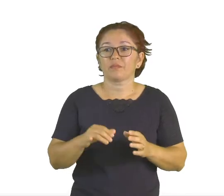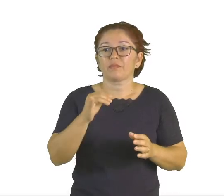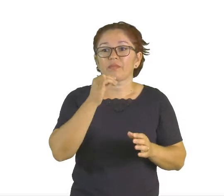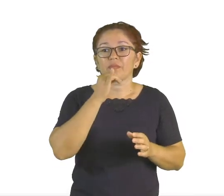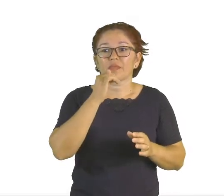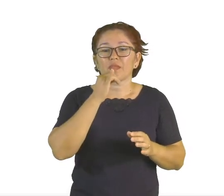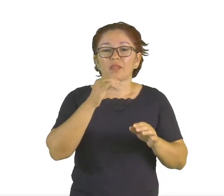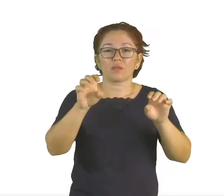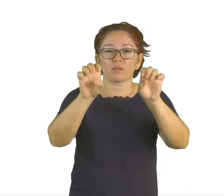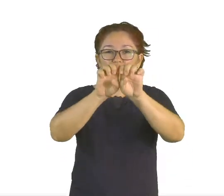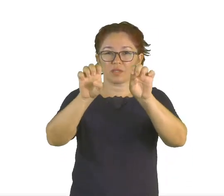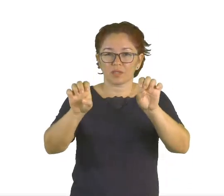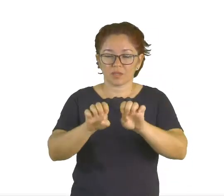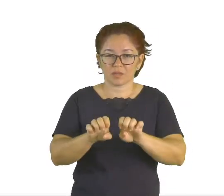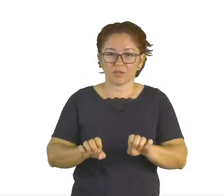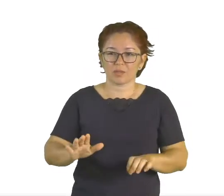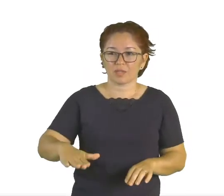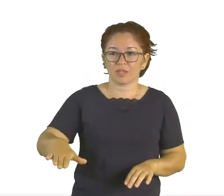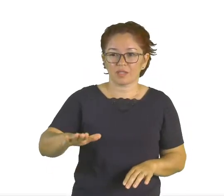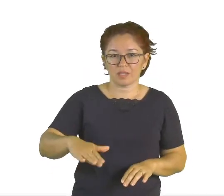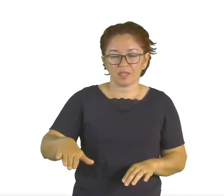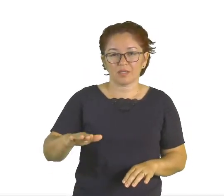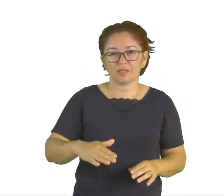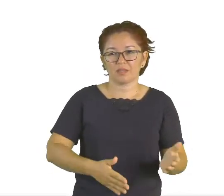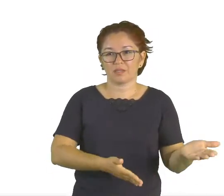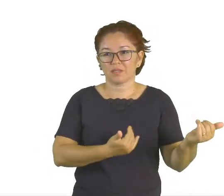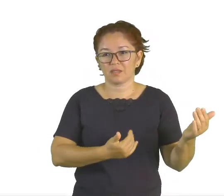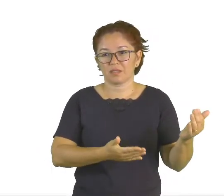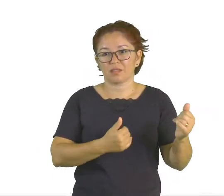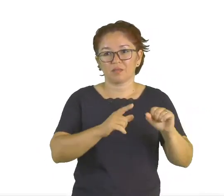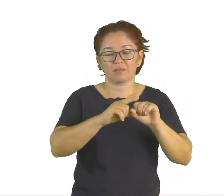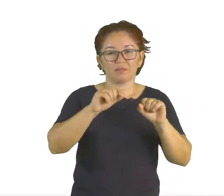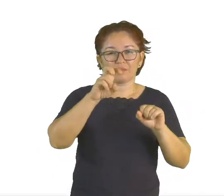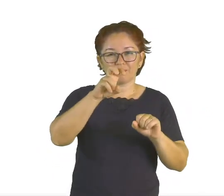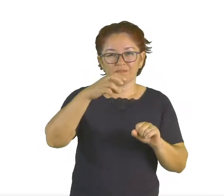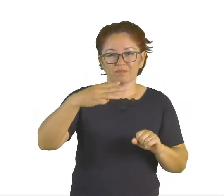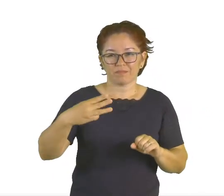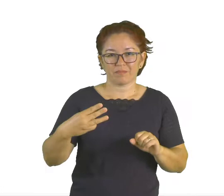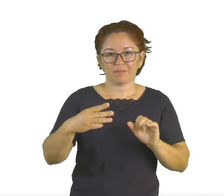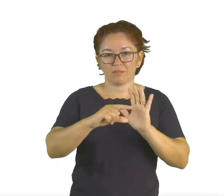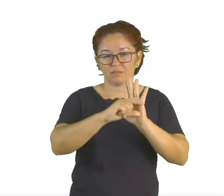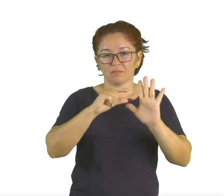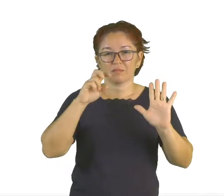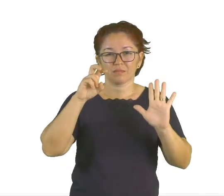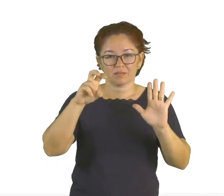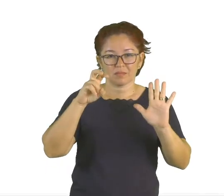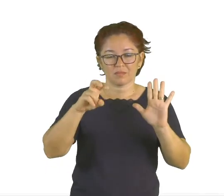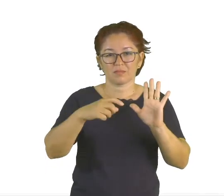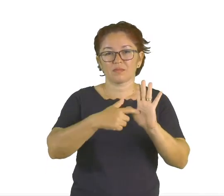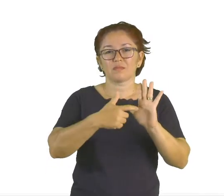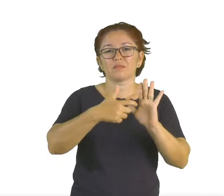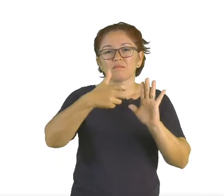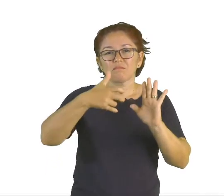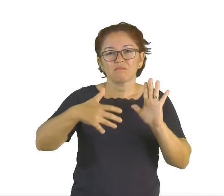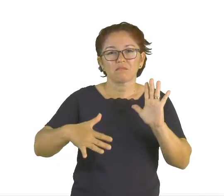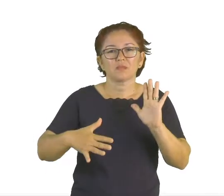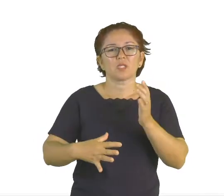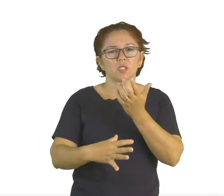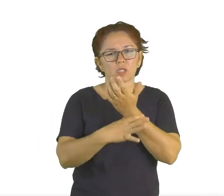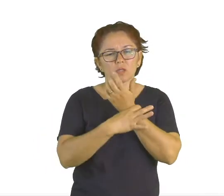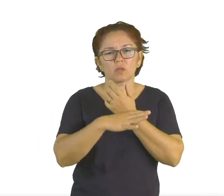da Criança e do Adolescente, no inciso 5, é assegurado, vejam só,